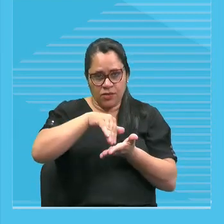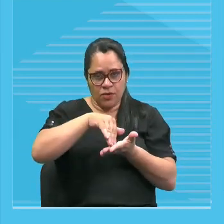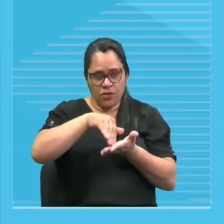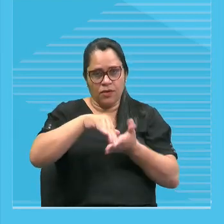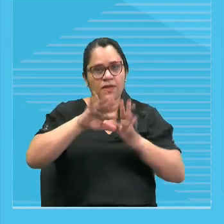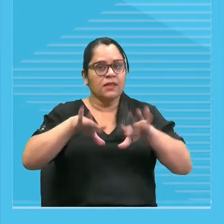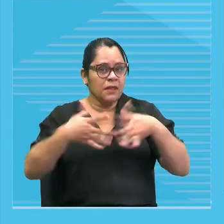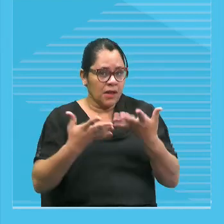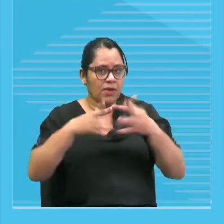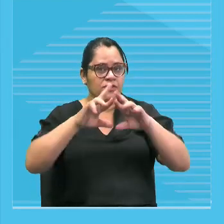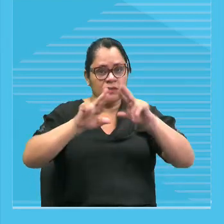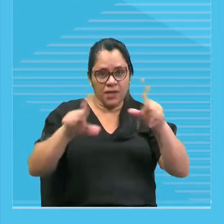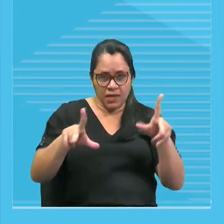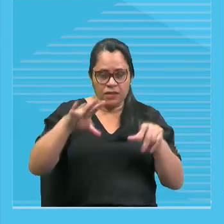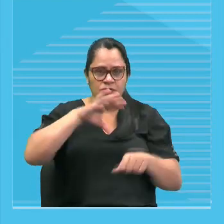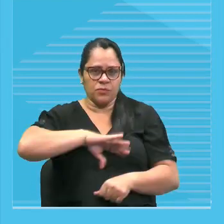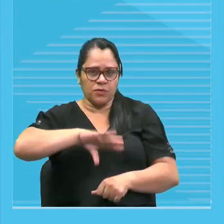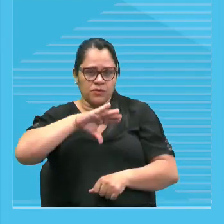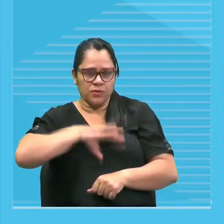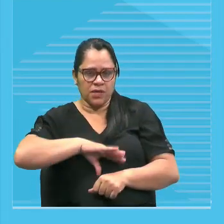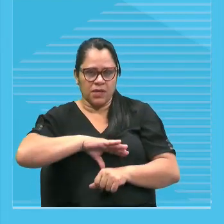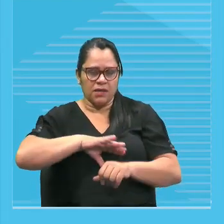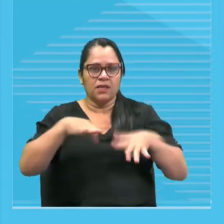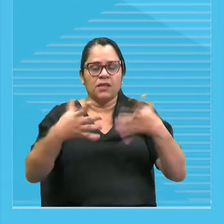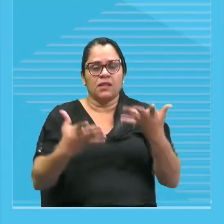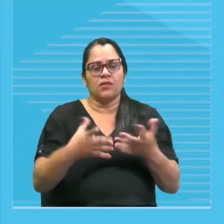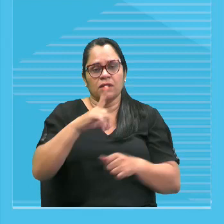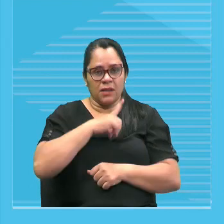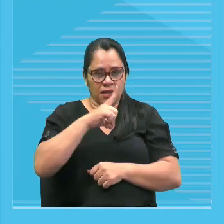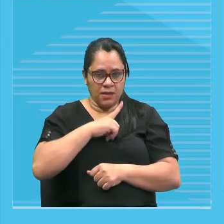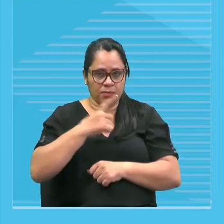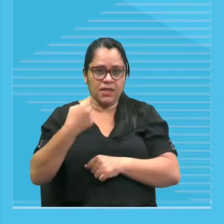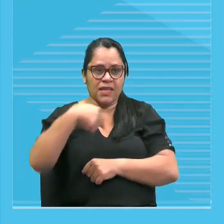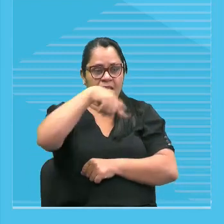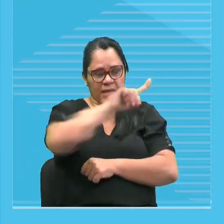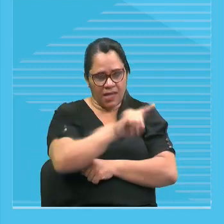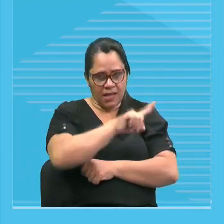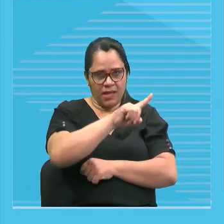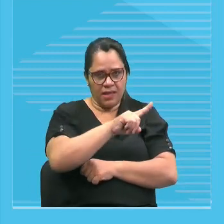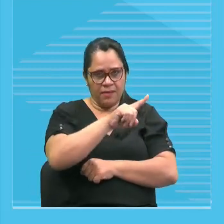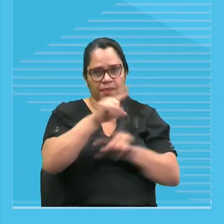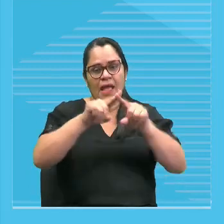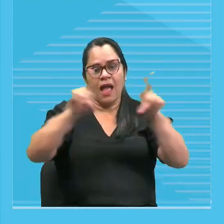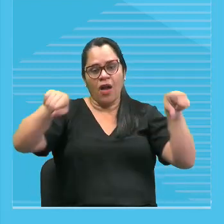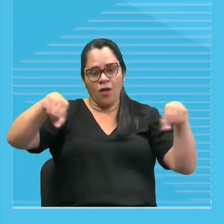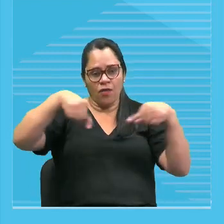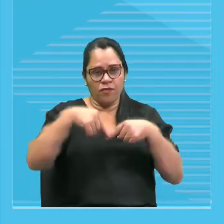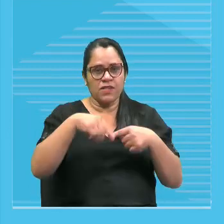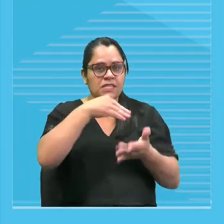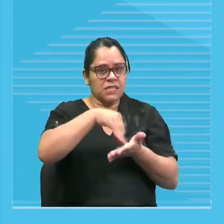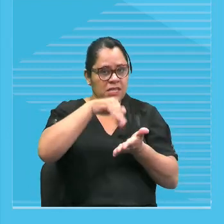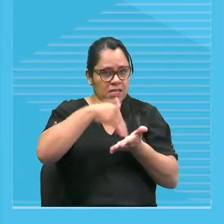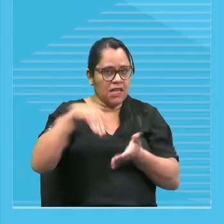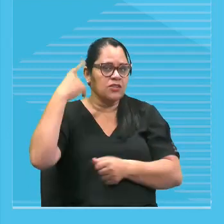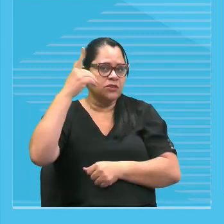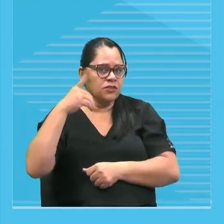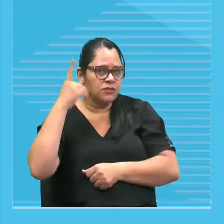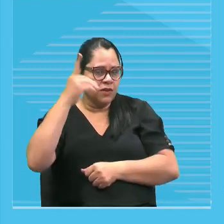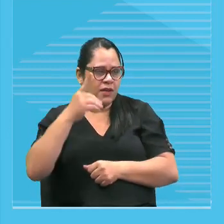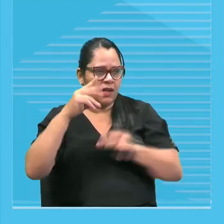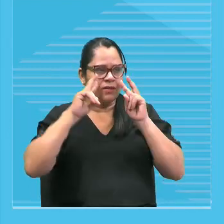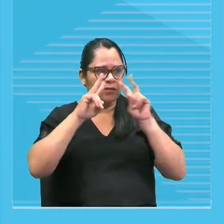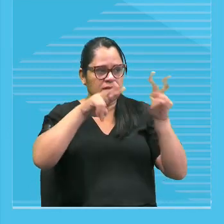é diferente do português então tenemos que ir lá oficina de la bogado é a letra a